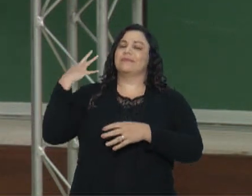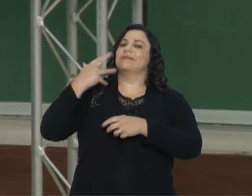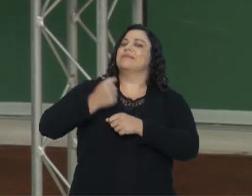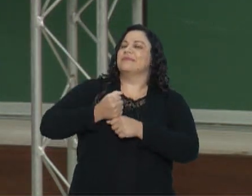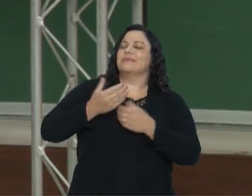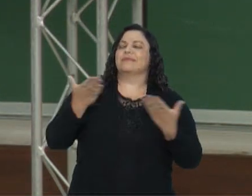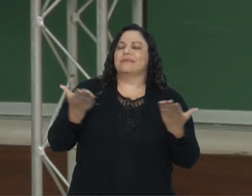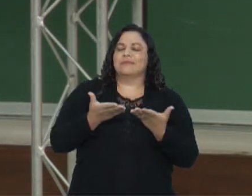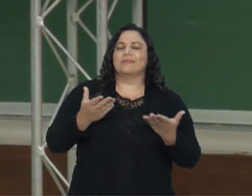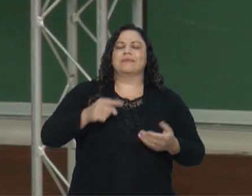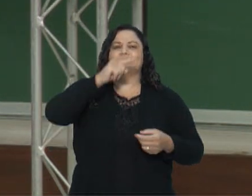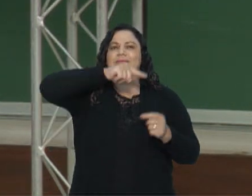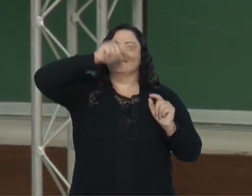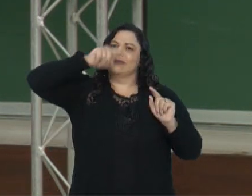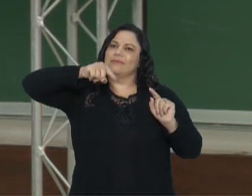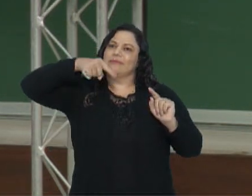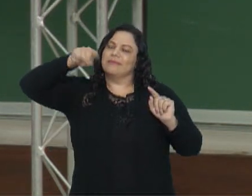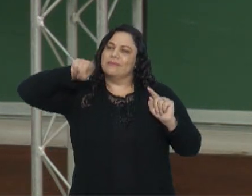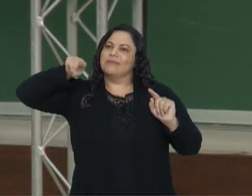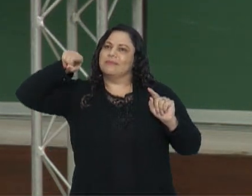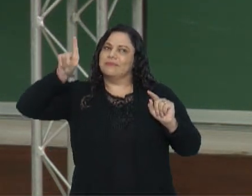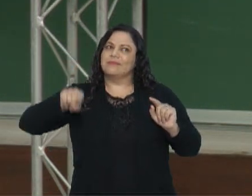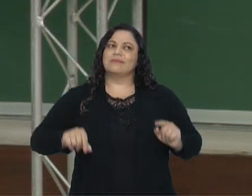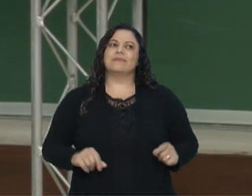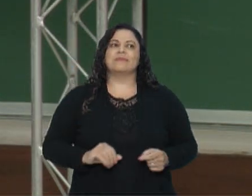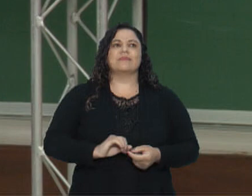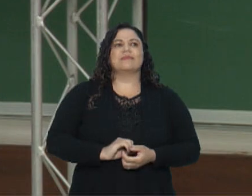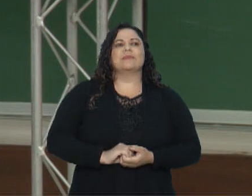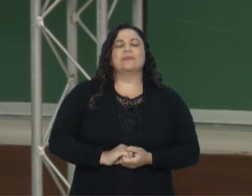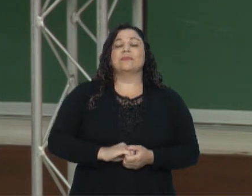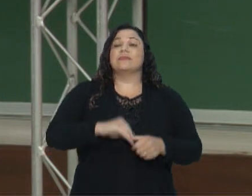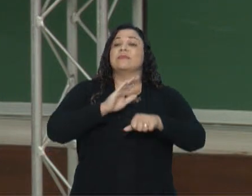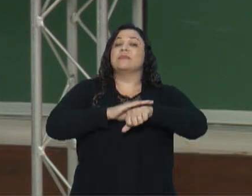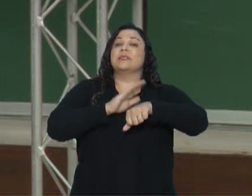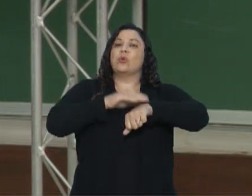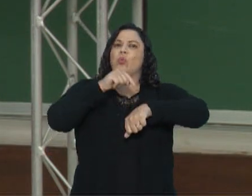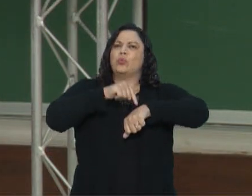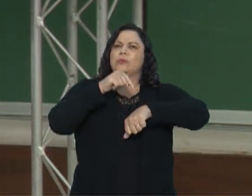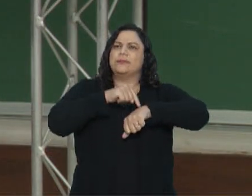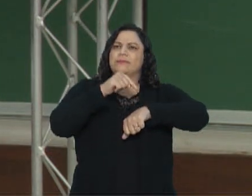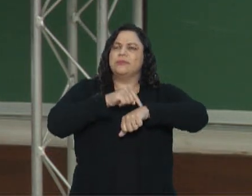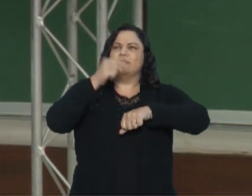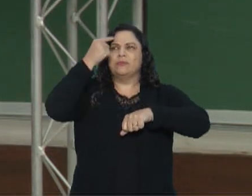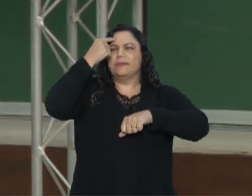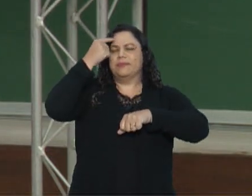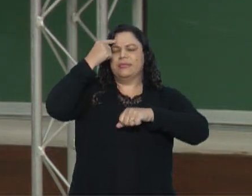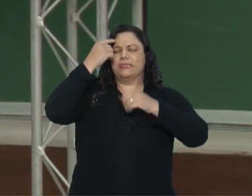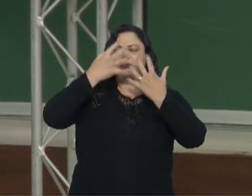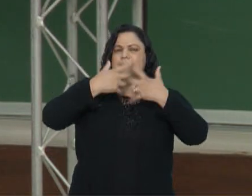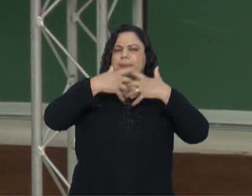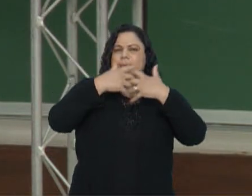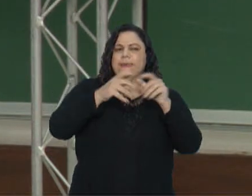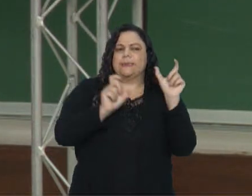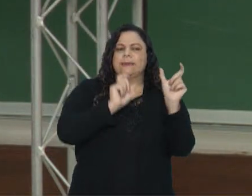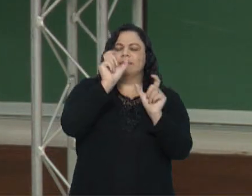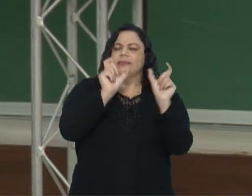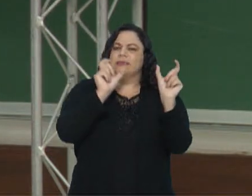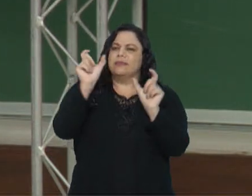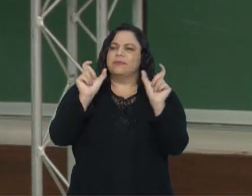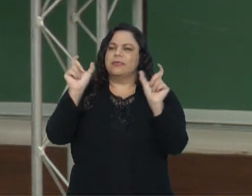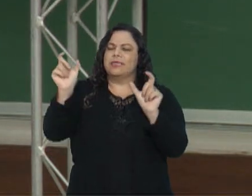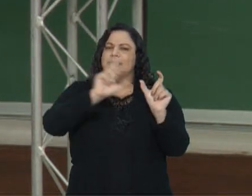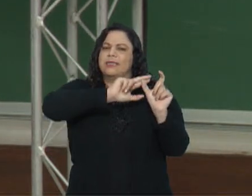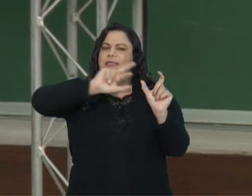retomada da acentuação gráfica, ok? Então vocês vão ter um tempinho para pensar em todas essas palavras e observar o que